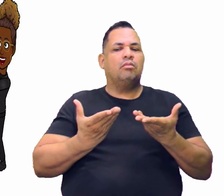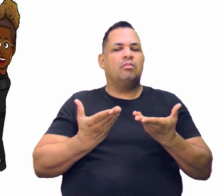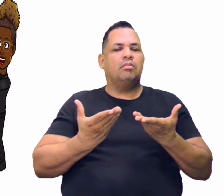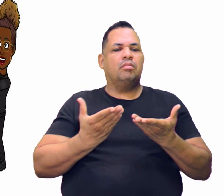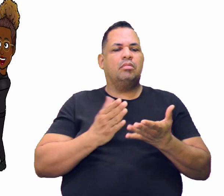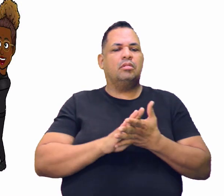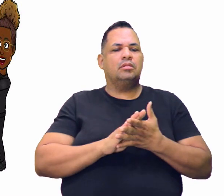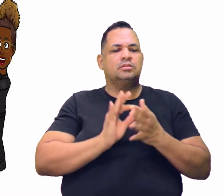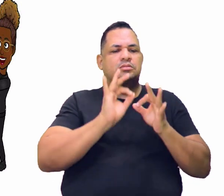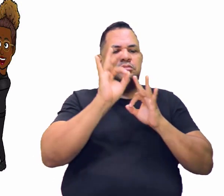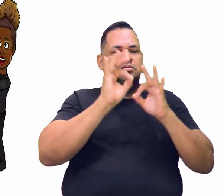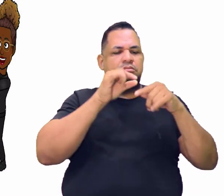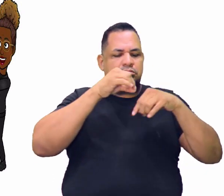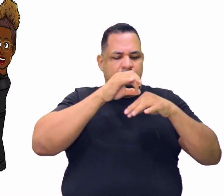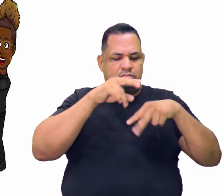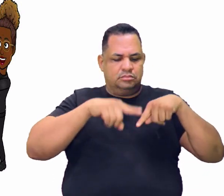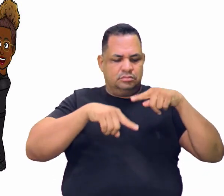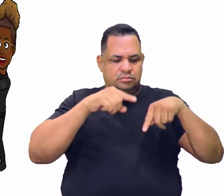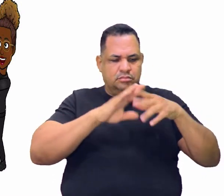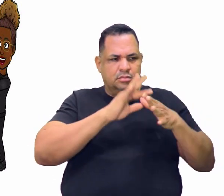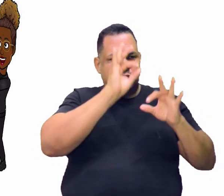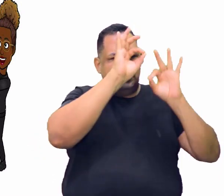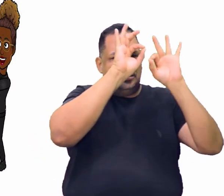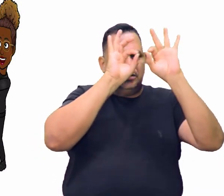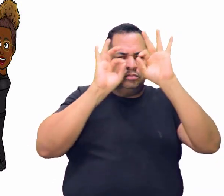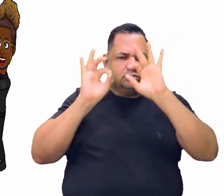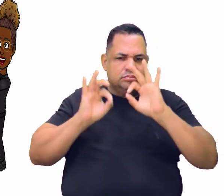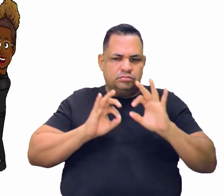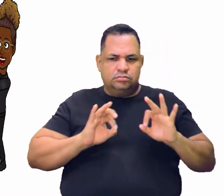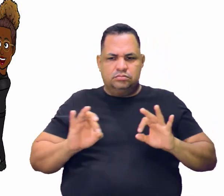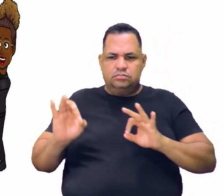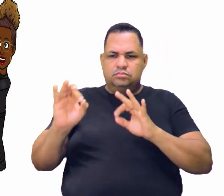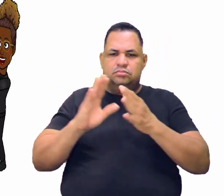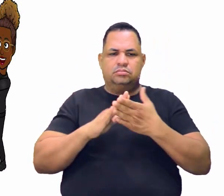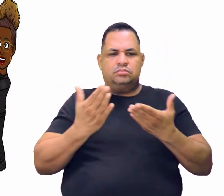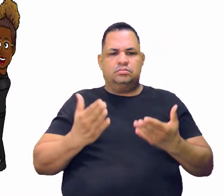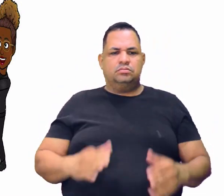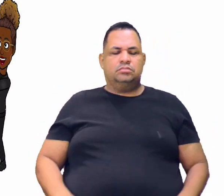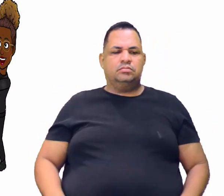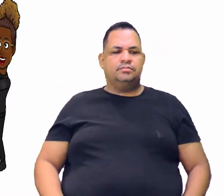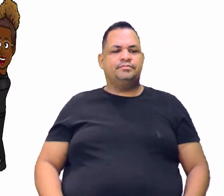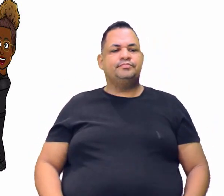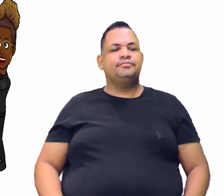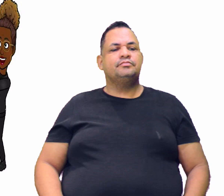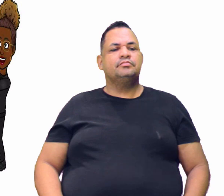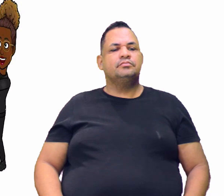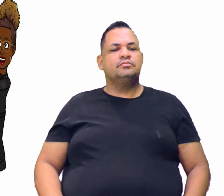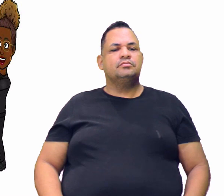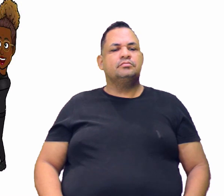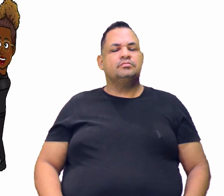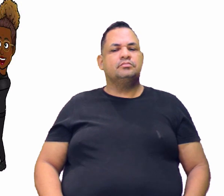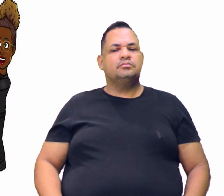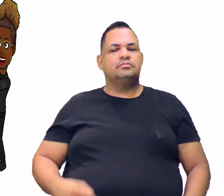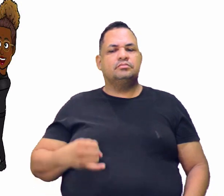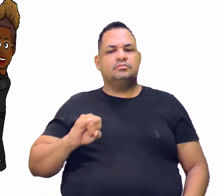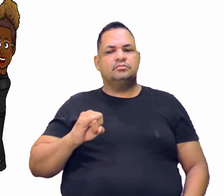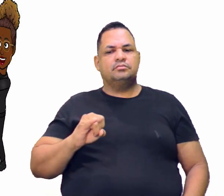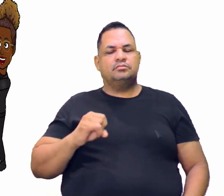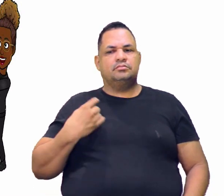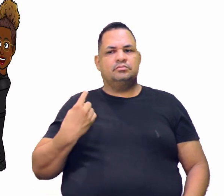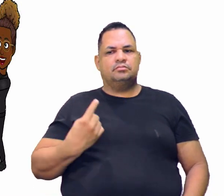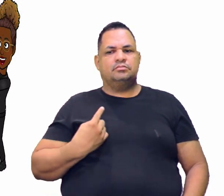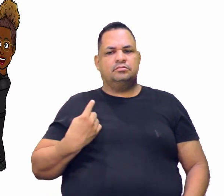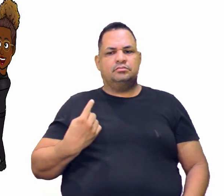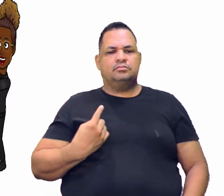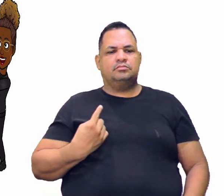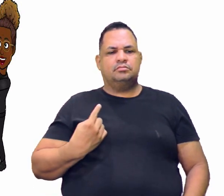Estes enfeites, olha só. O que você vê aqui, ó? Que tais? E se fosse, tivesse no